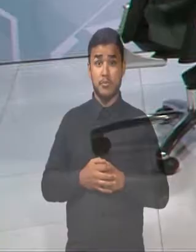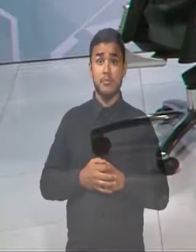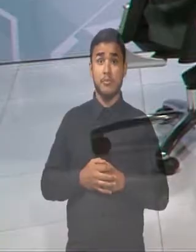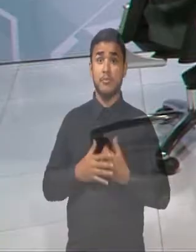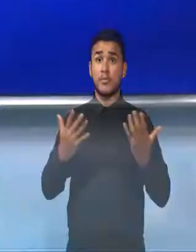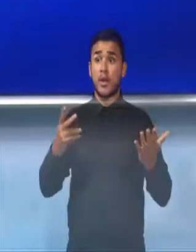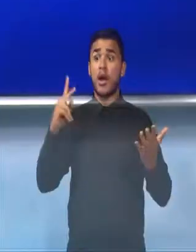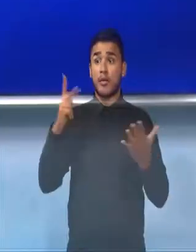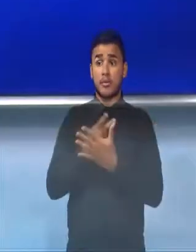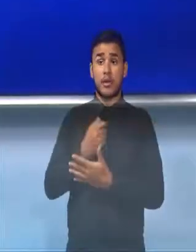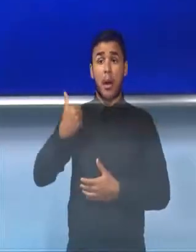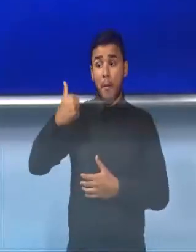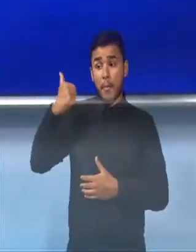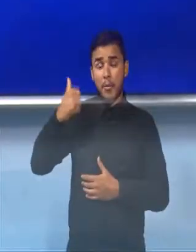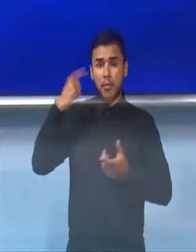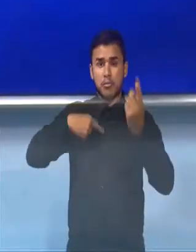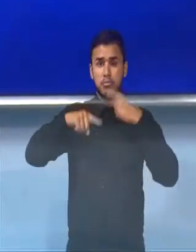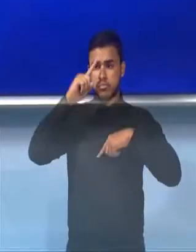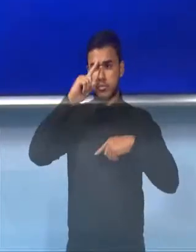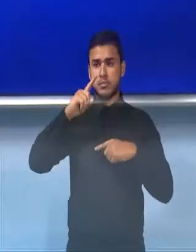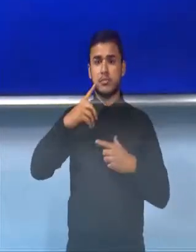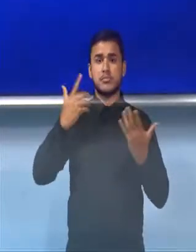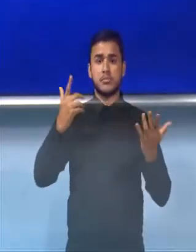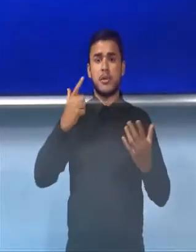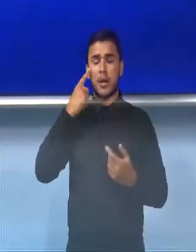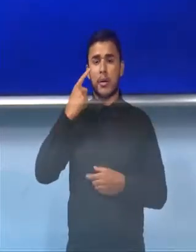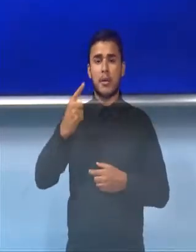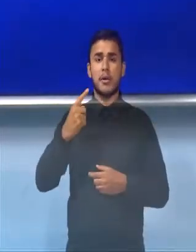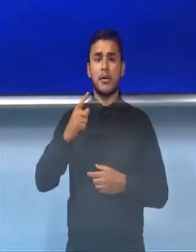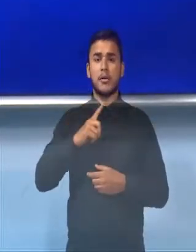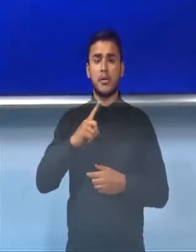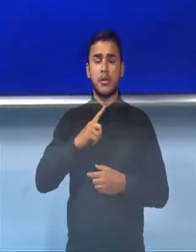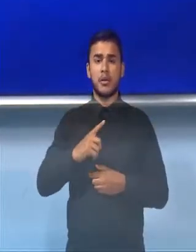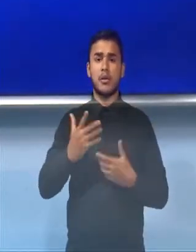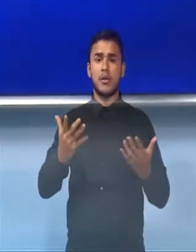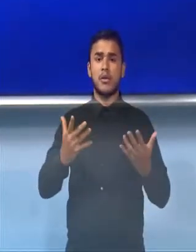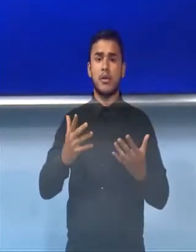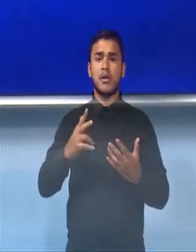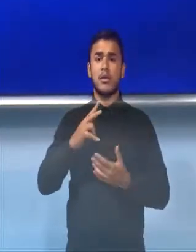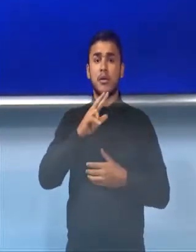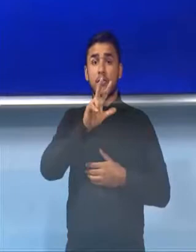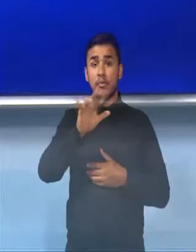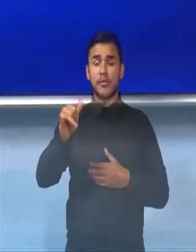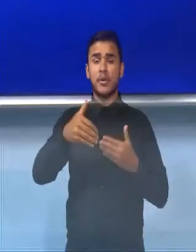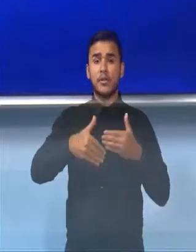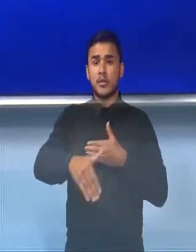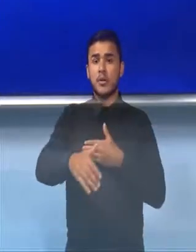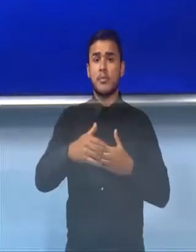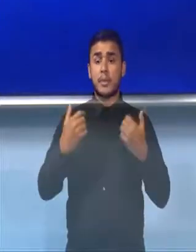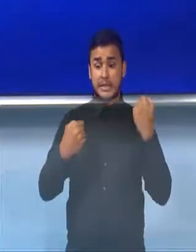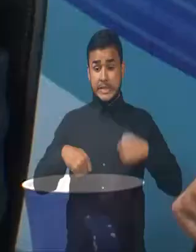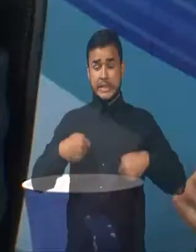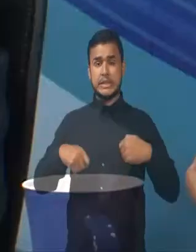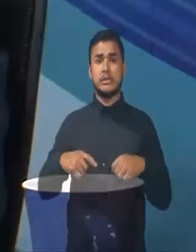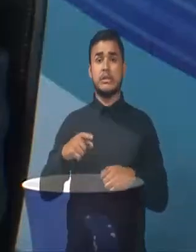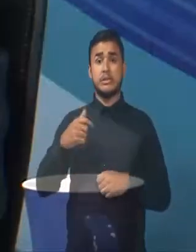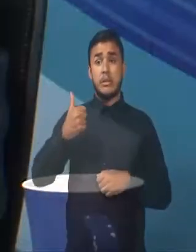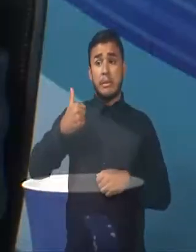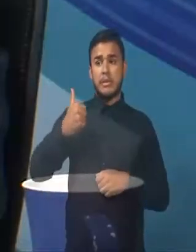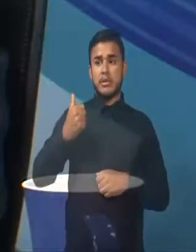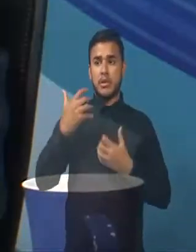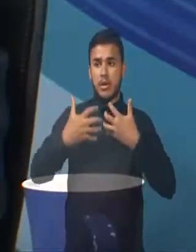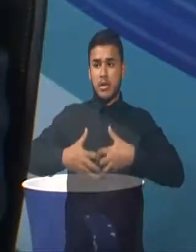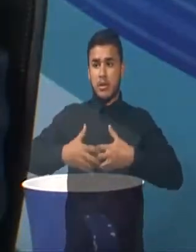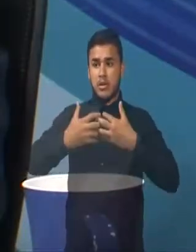numa proporção maior. Tanto que foi buscar a criança e a mulher, tirou a mulher do pé do fogão, foi tirar o menino dos folguedos para trabalhar na fábrica.